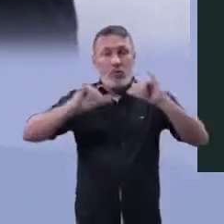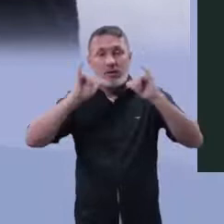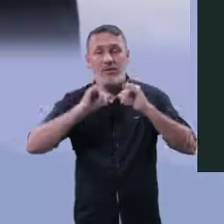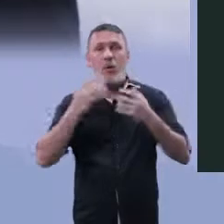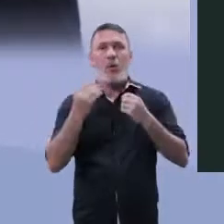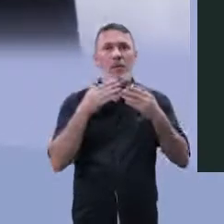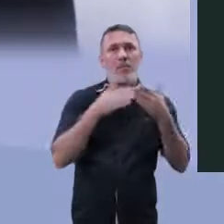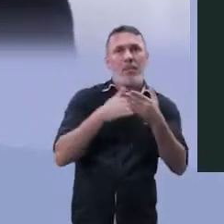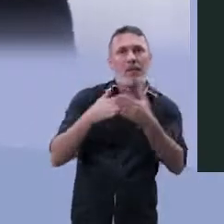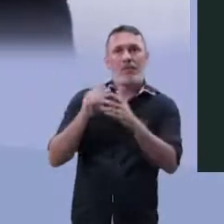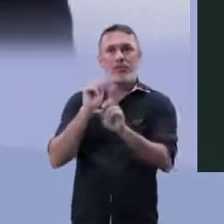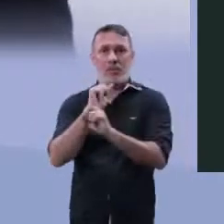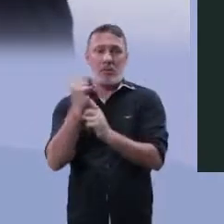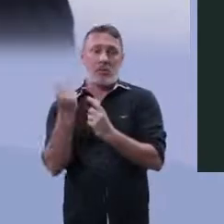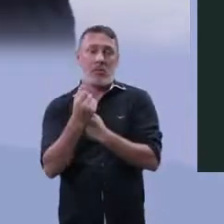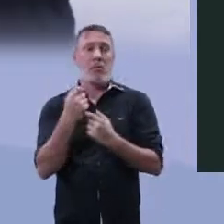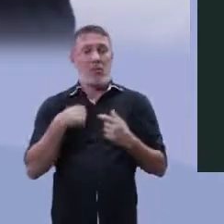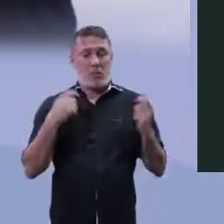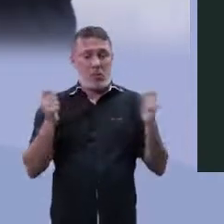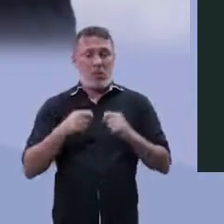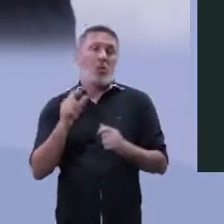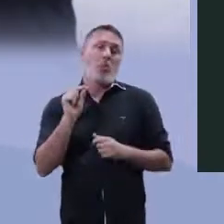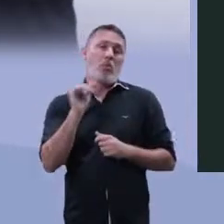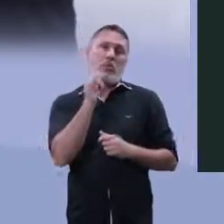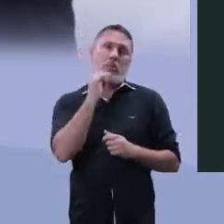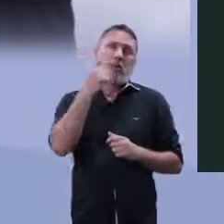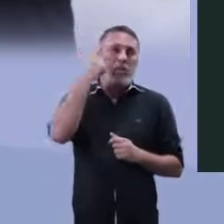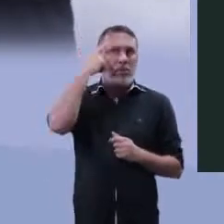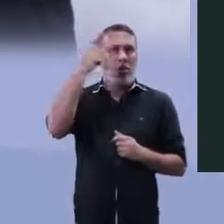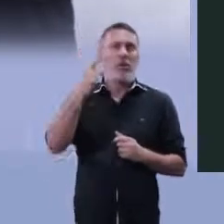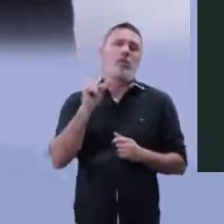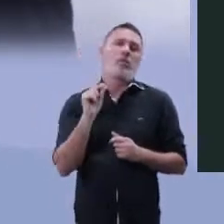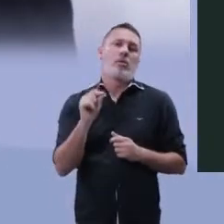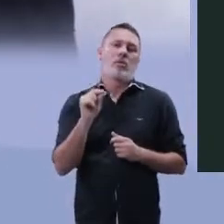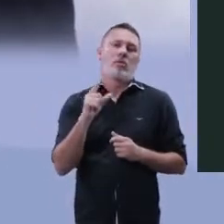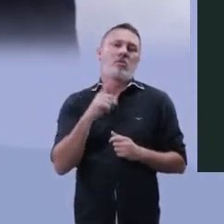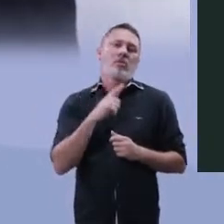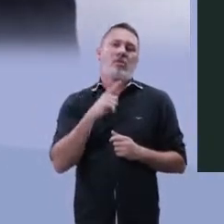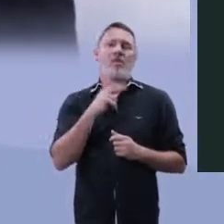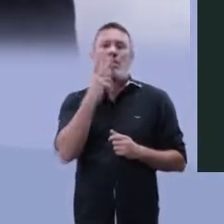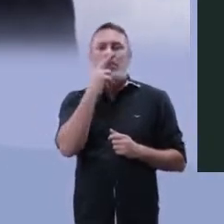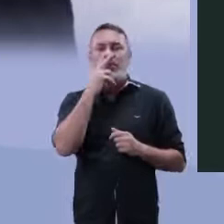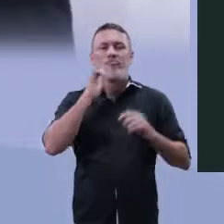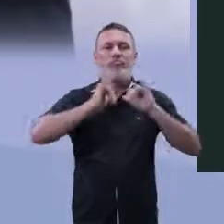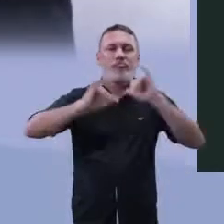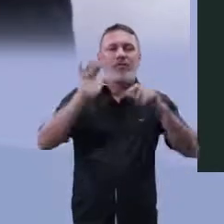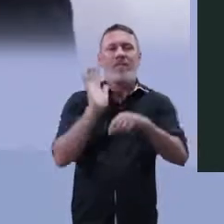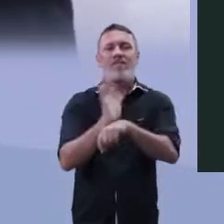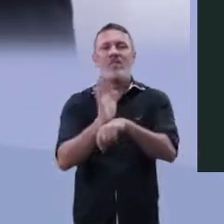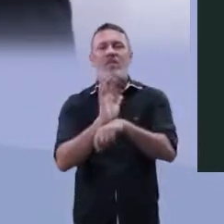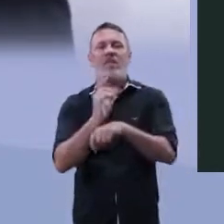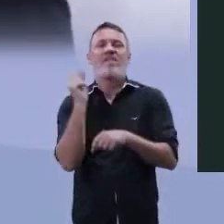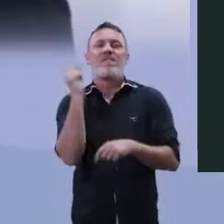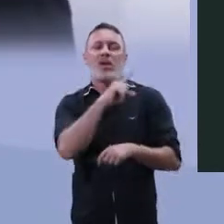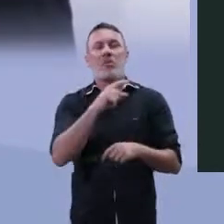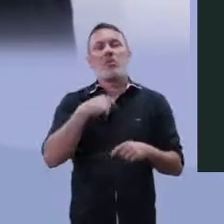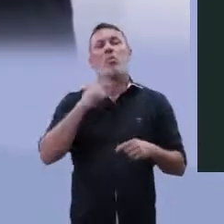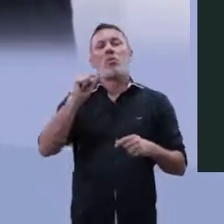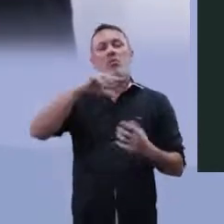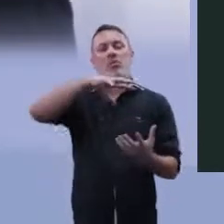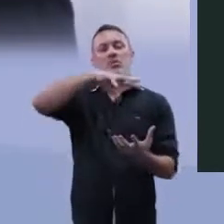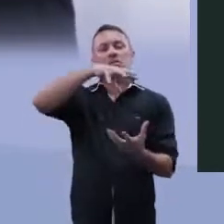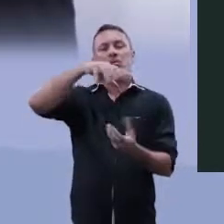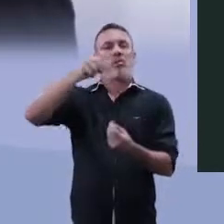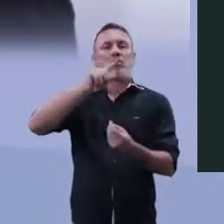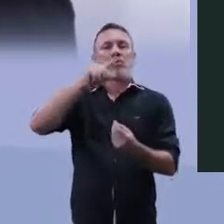também, ainda no campo, né, dessa coisa da divulgação, desses impactos, eu posso, por exemplo, trazer uma ideia, jogo uma